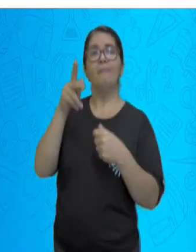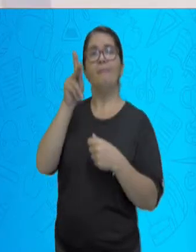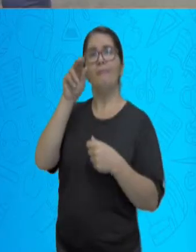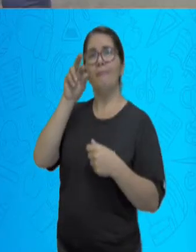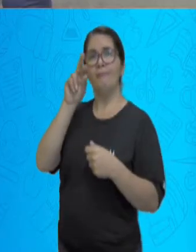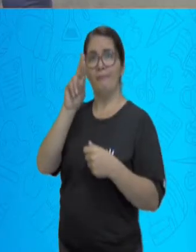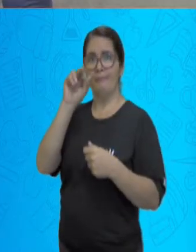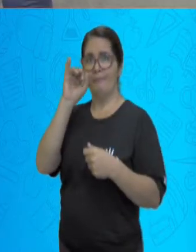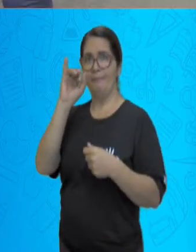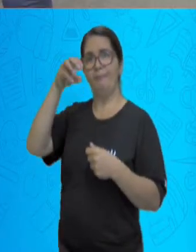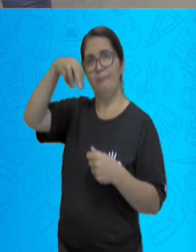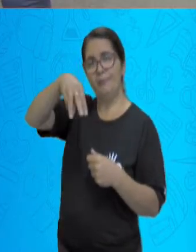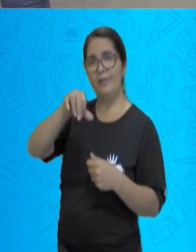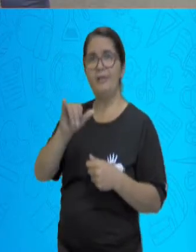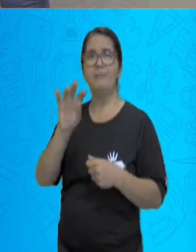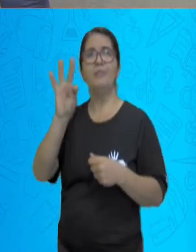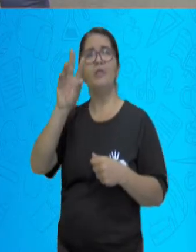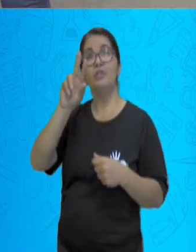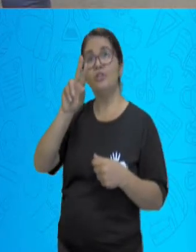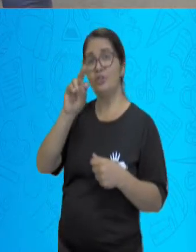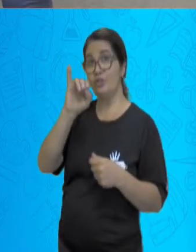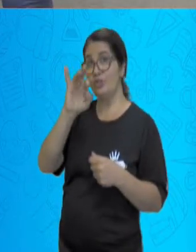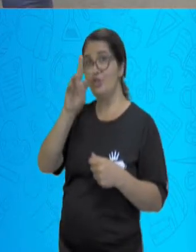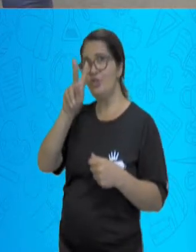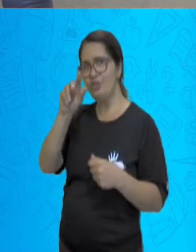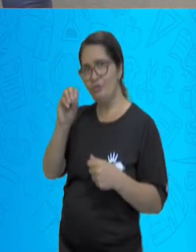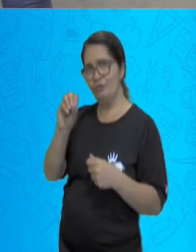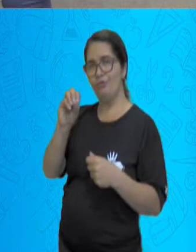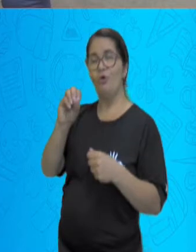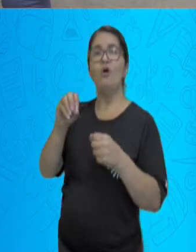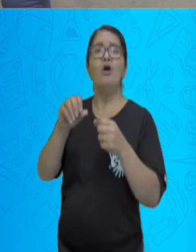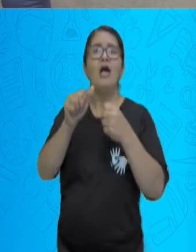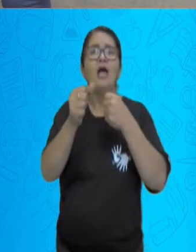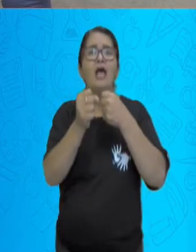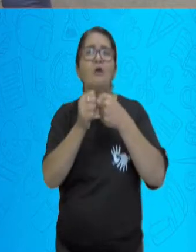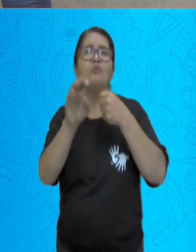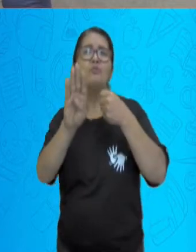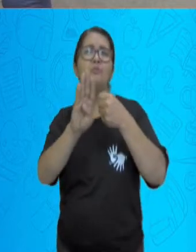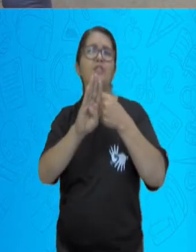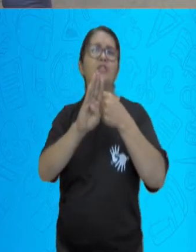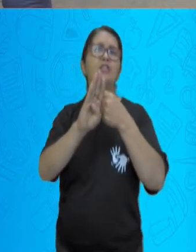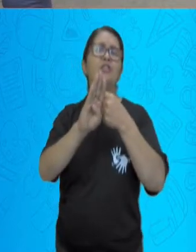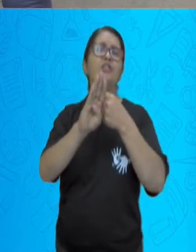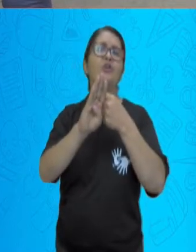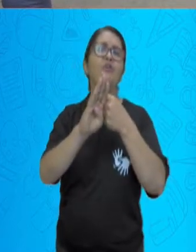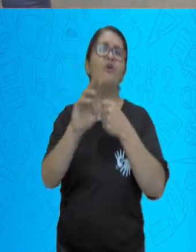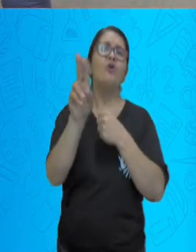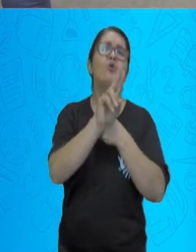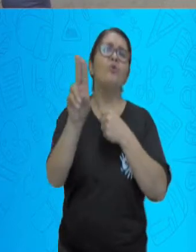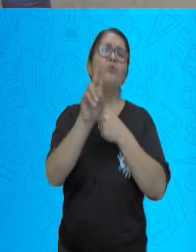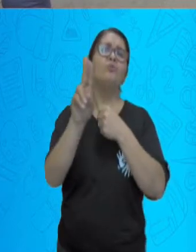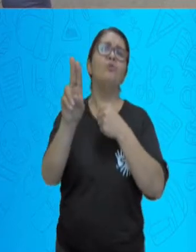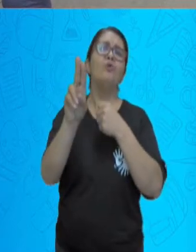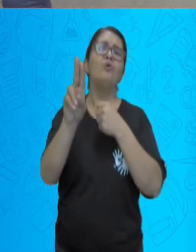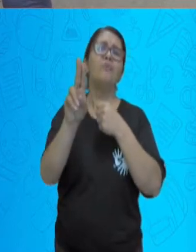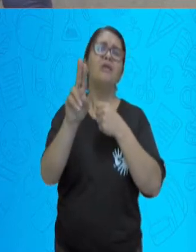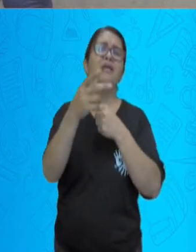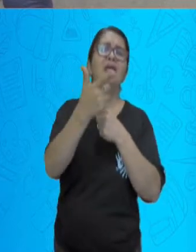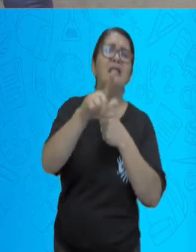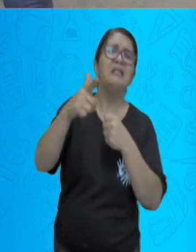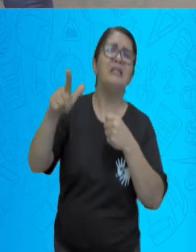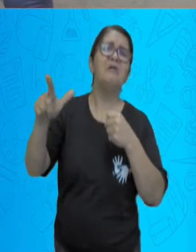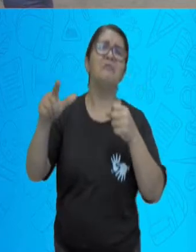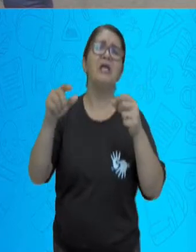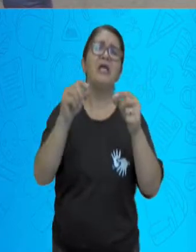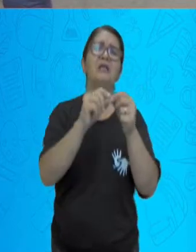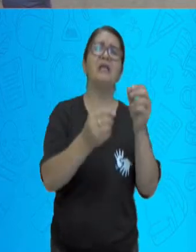entender de primitivo? É aquele substantivo cujo nome não tem outra origem, não se